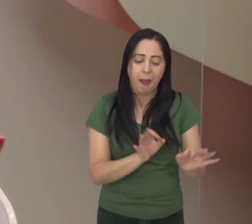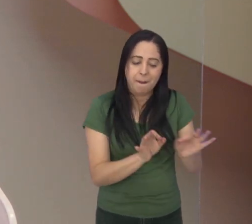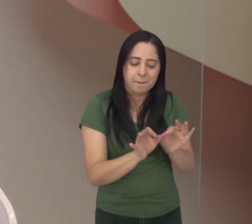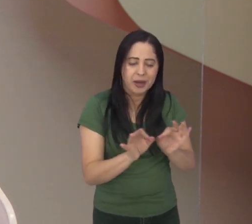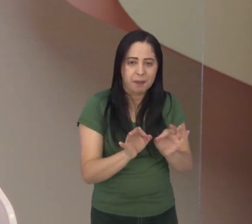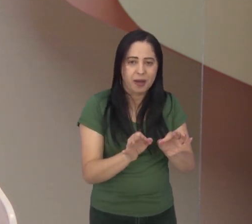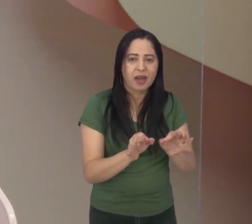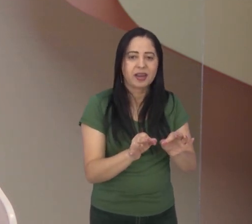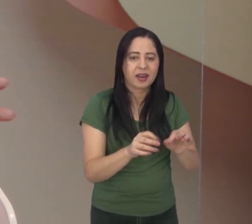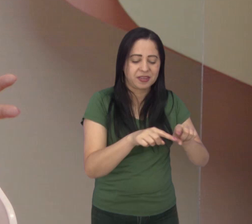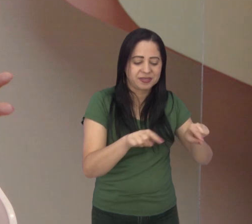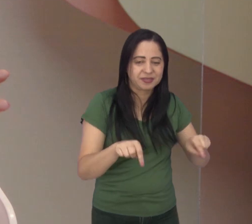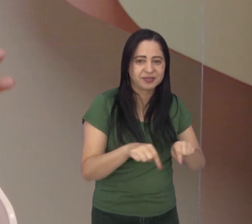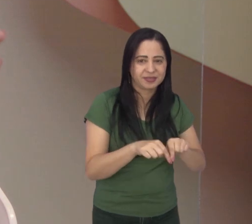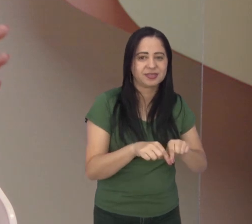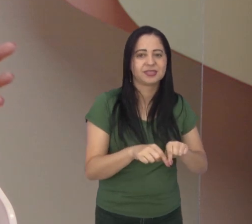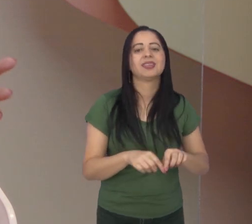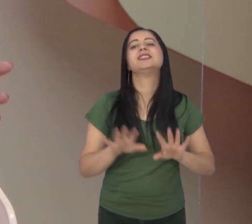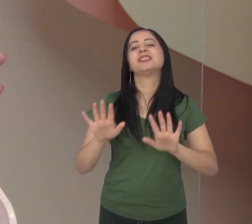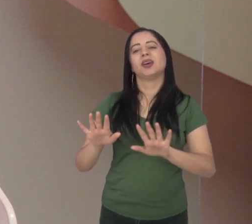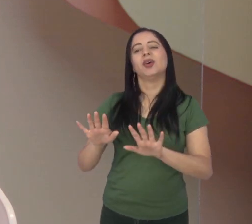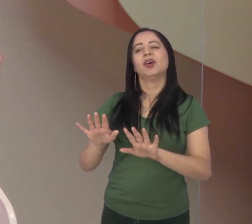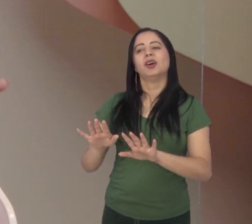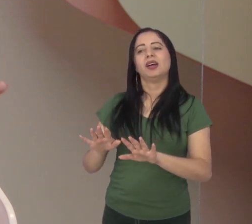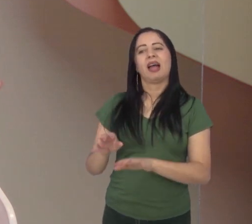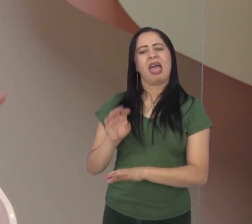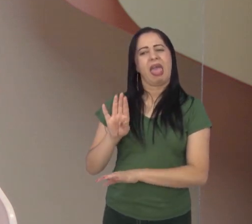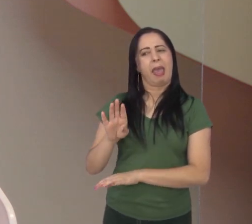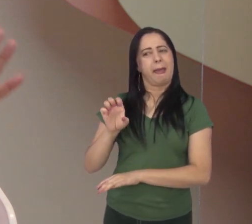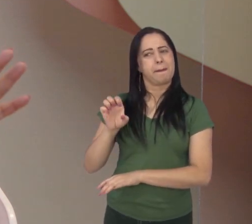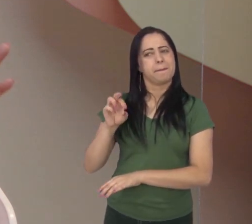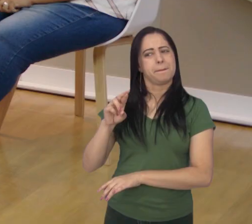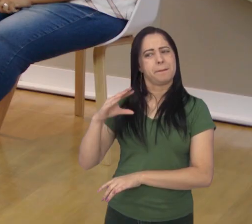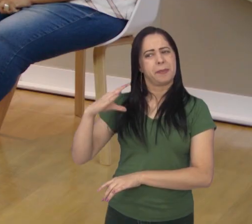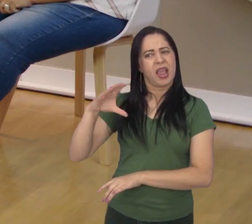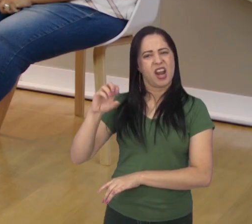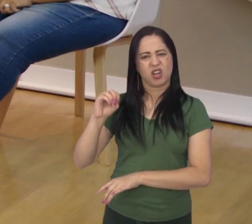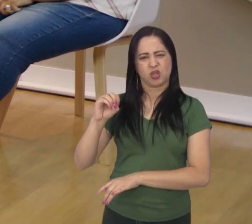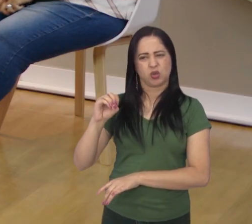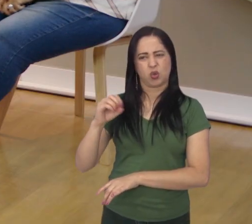na terra e por aí vai. Um adendo aqui, bercinhos, né, Ana? Nada de falar, vou